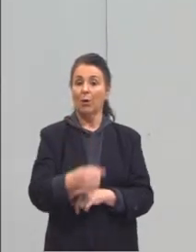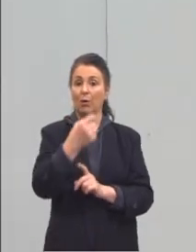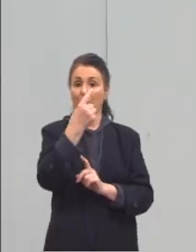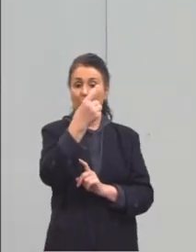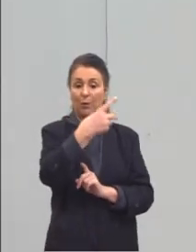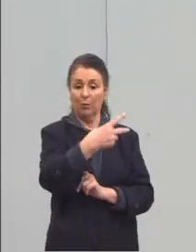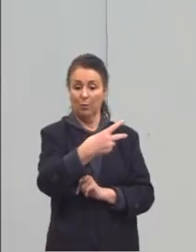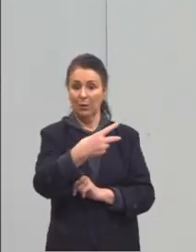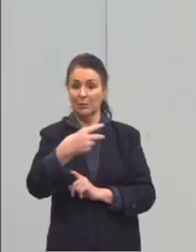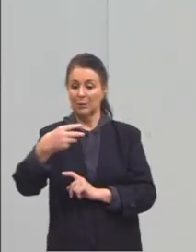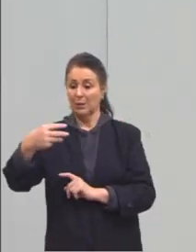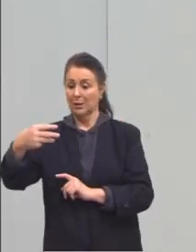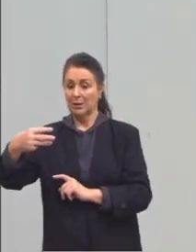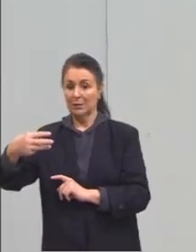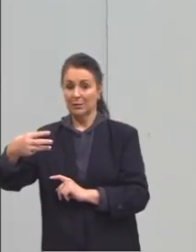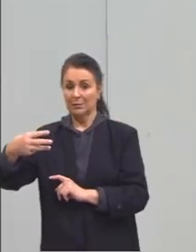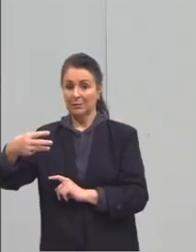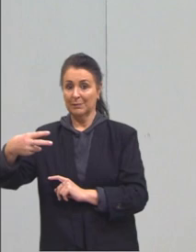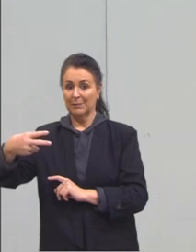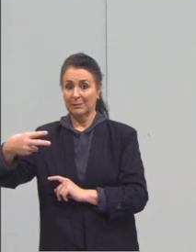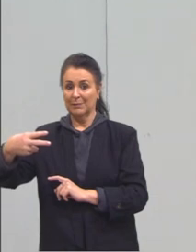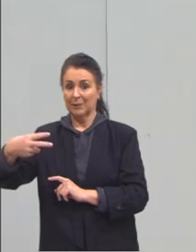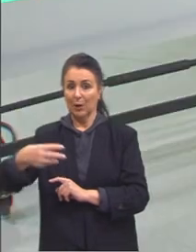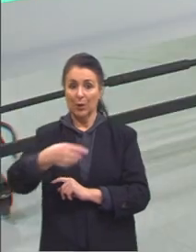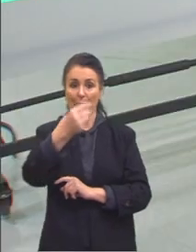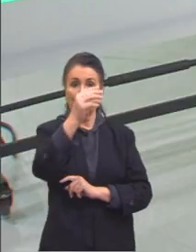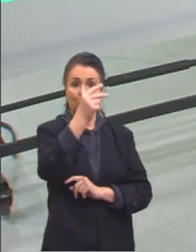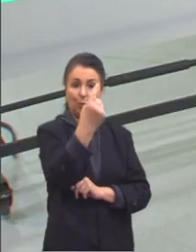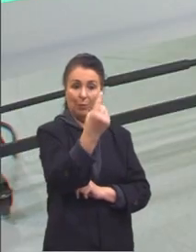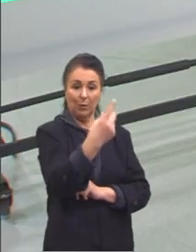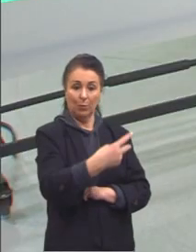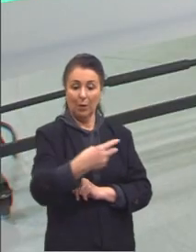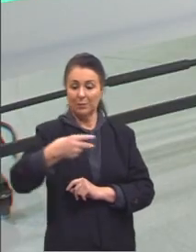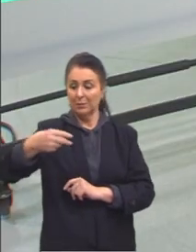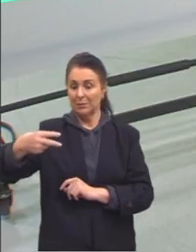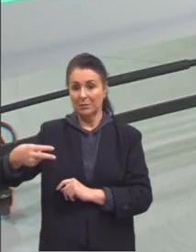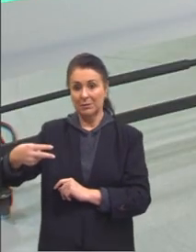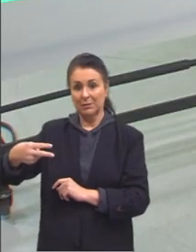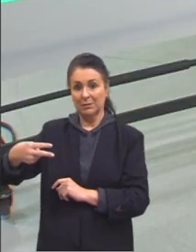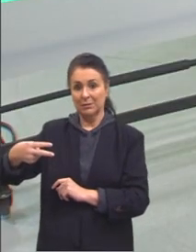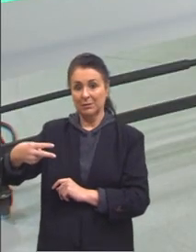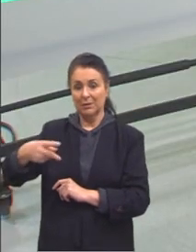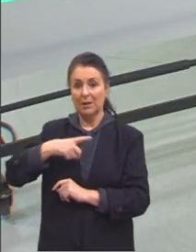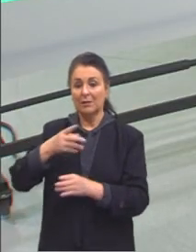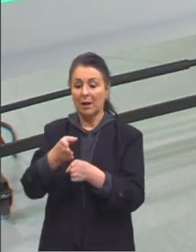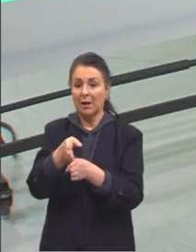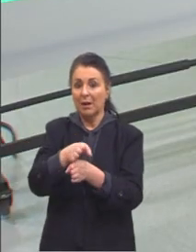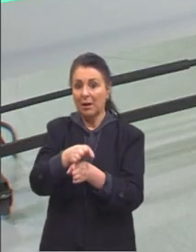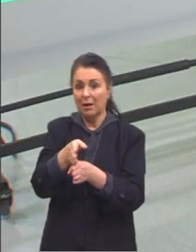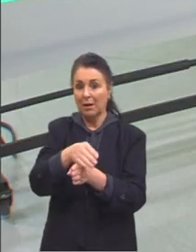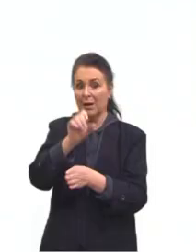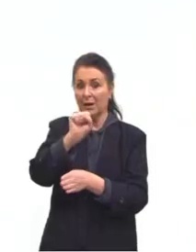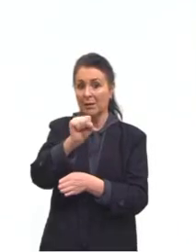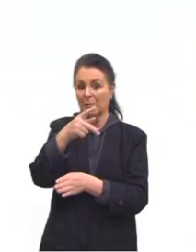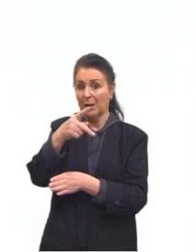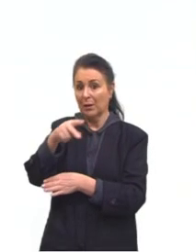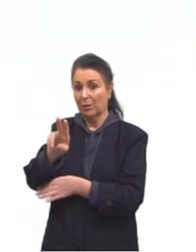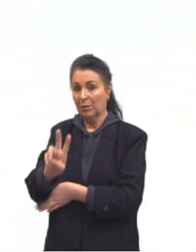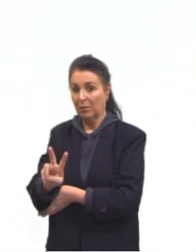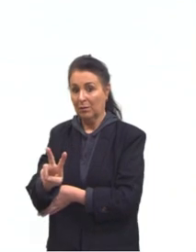quatro certo vocês lembram disso é assim que é a liga o a hibridização SP2